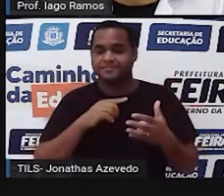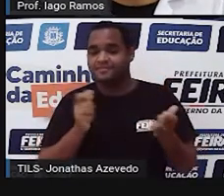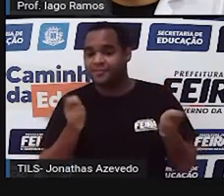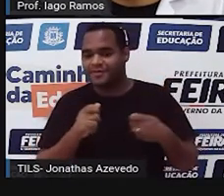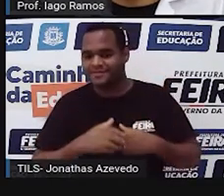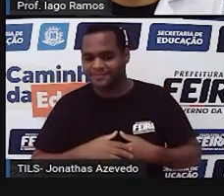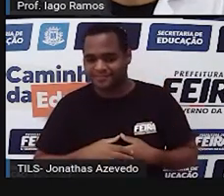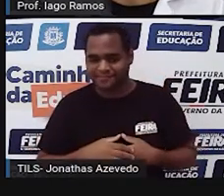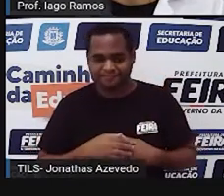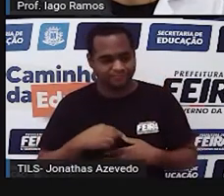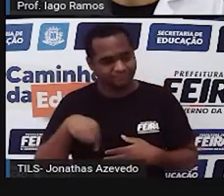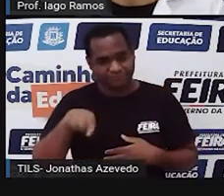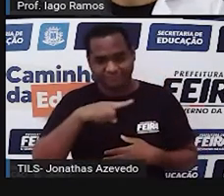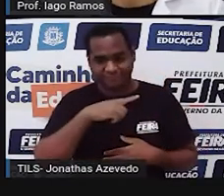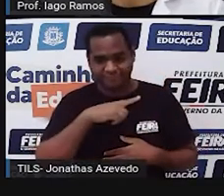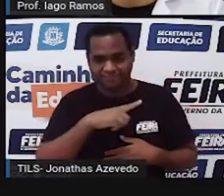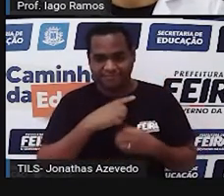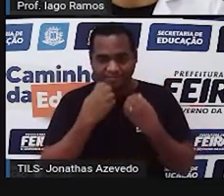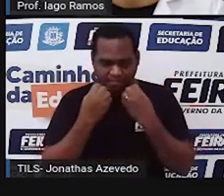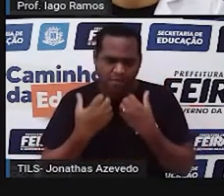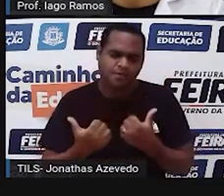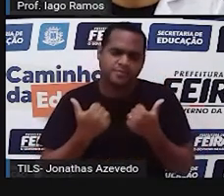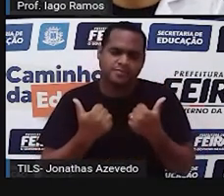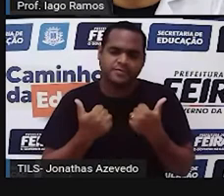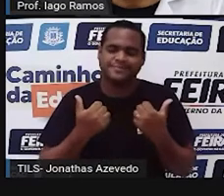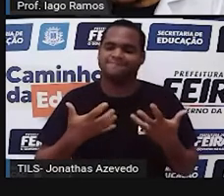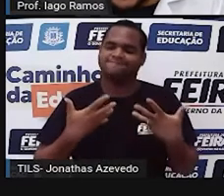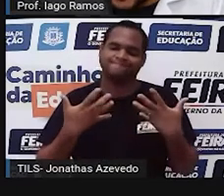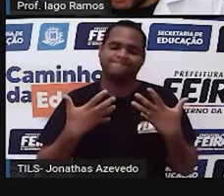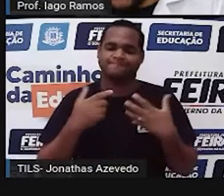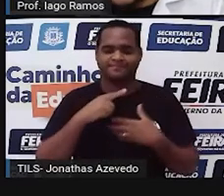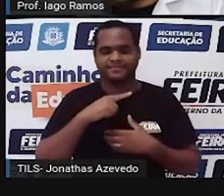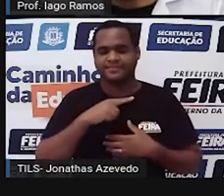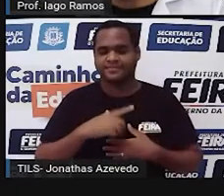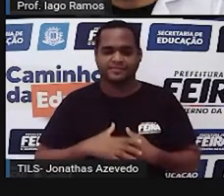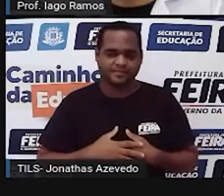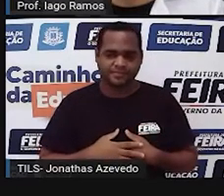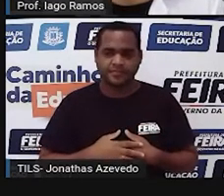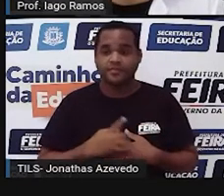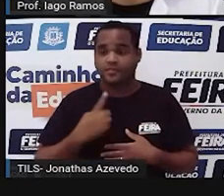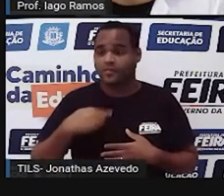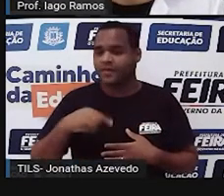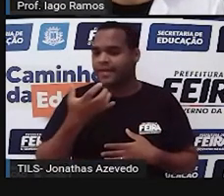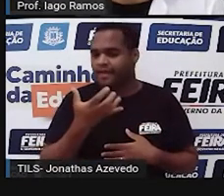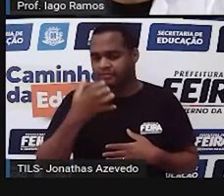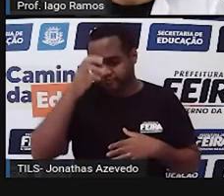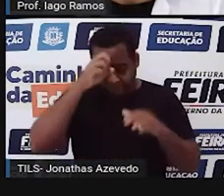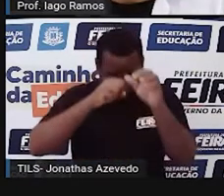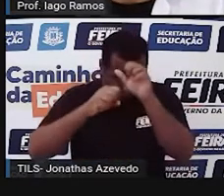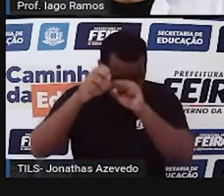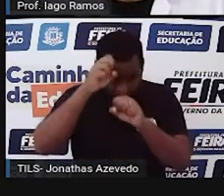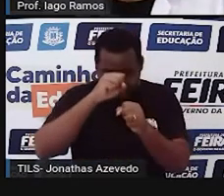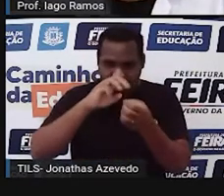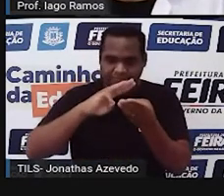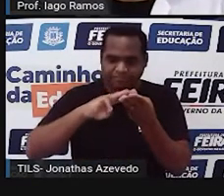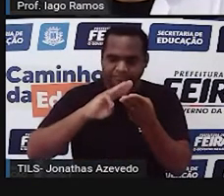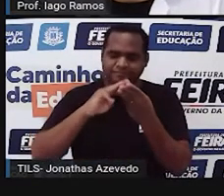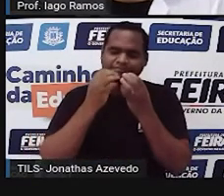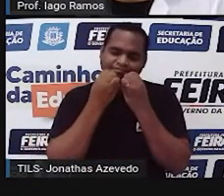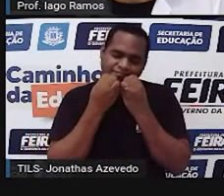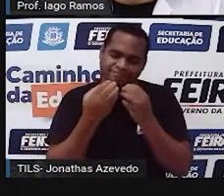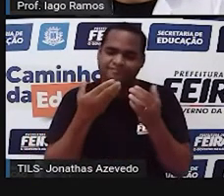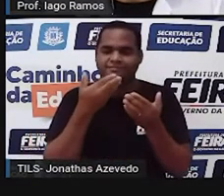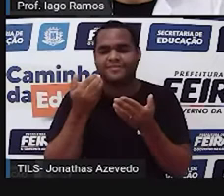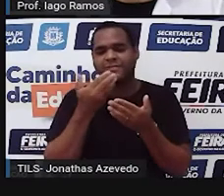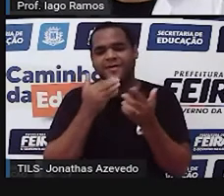nós aqui desse lado Rei estamos bastante empolgados Por que a gente quer aprender matemática do melhor